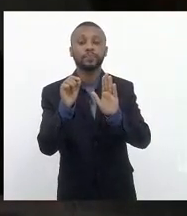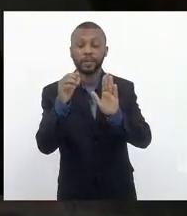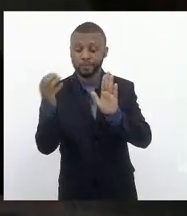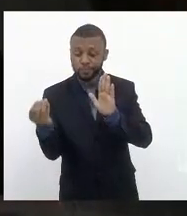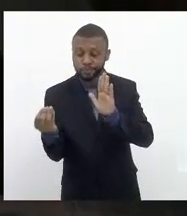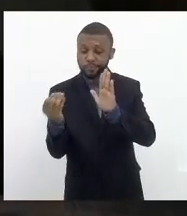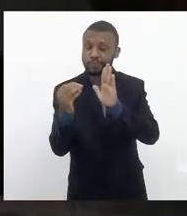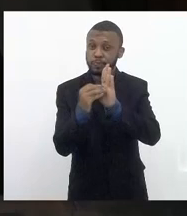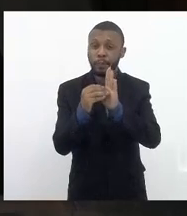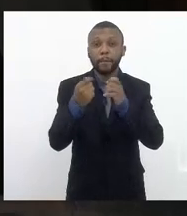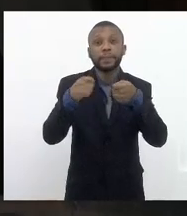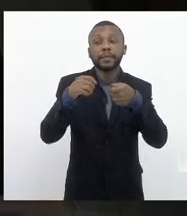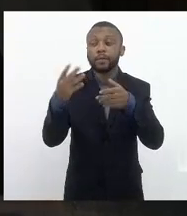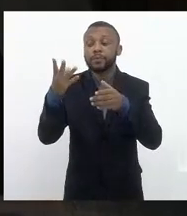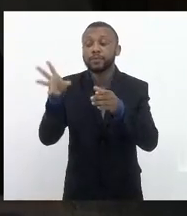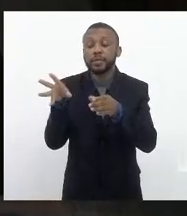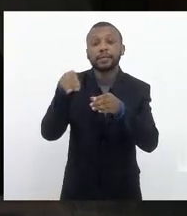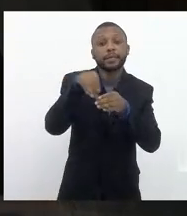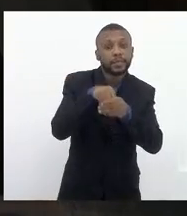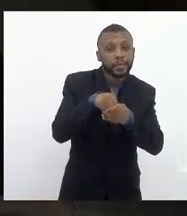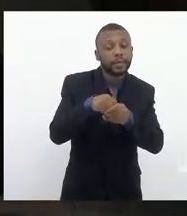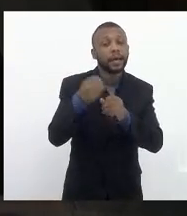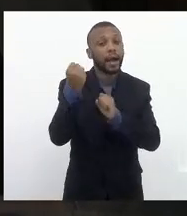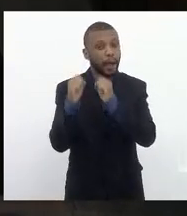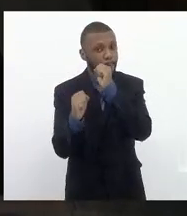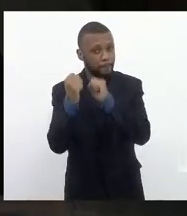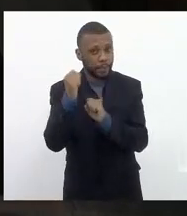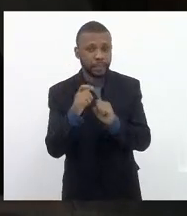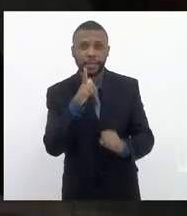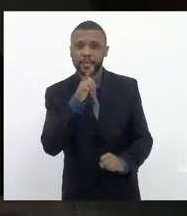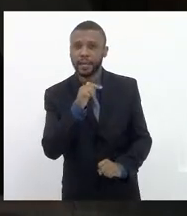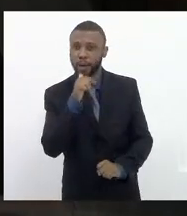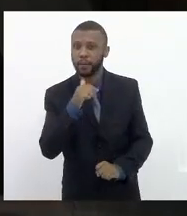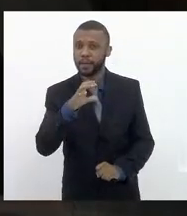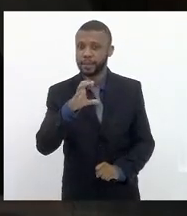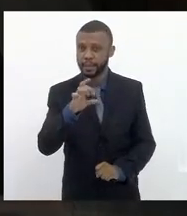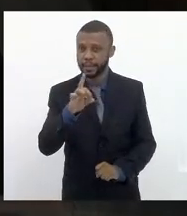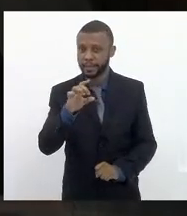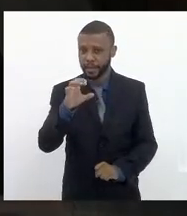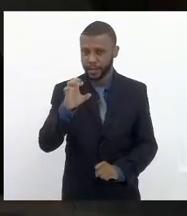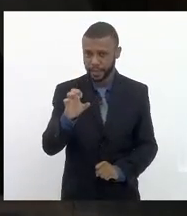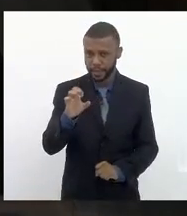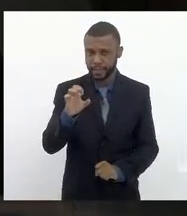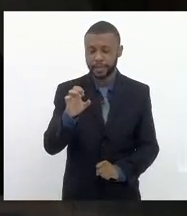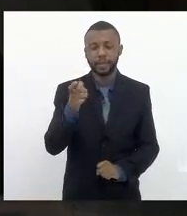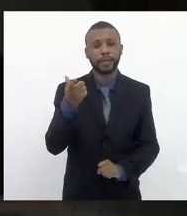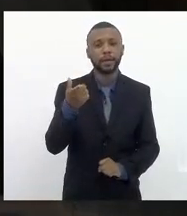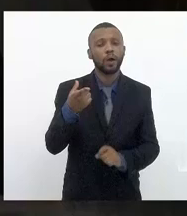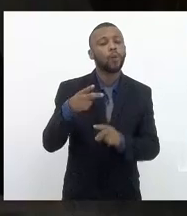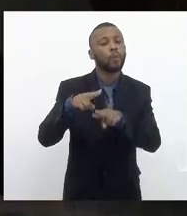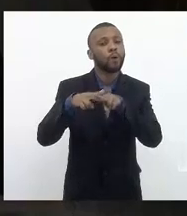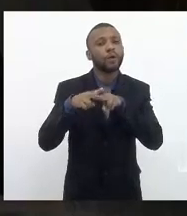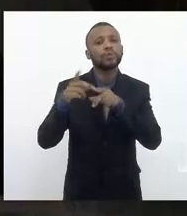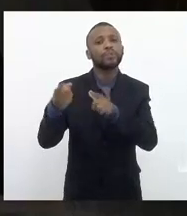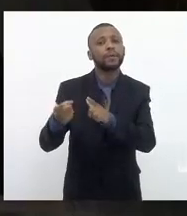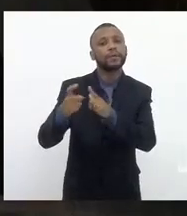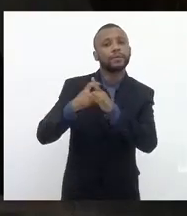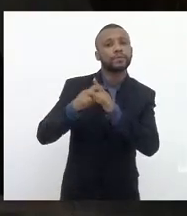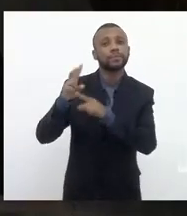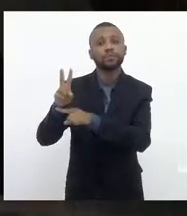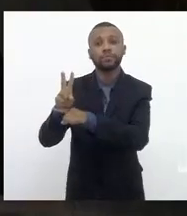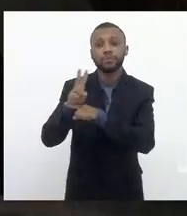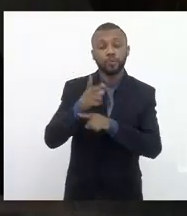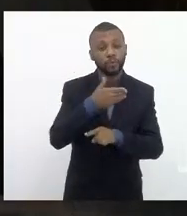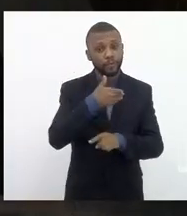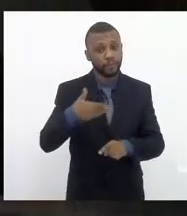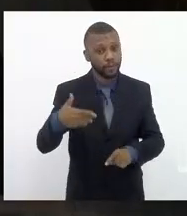Cedae aquela época e o 3 bilhões de reais numa dívida no empréstimo que o governo temer